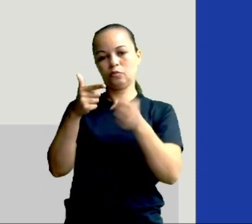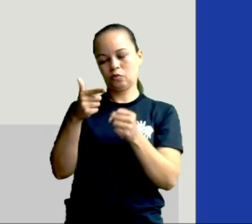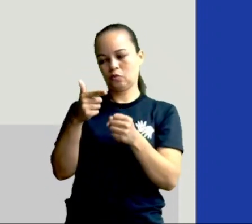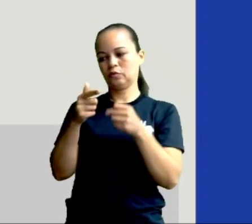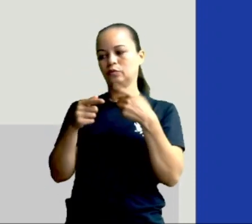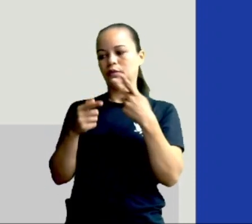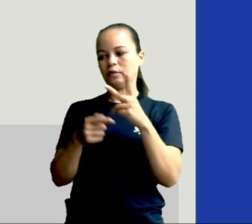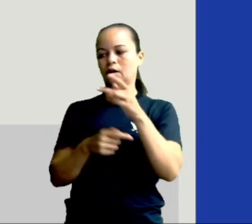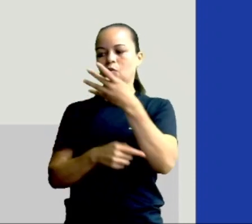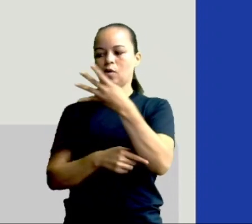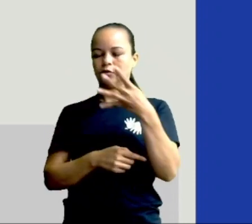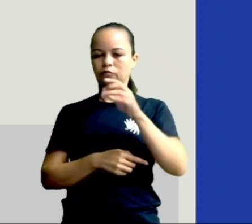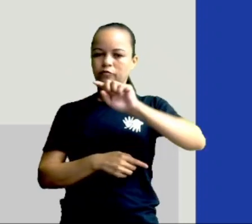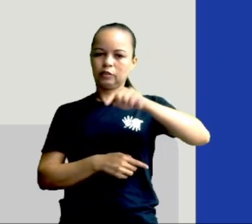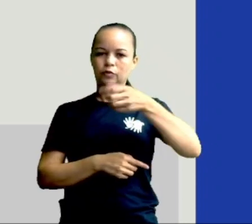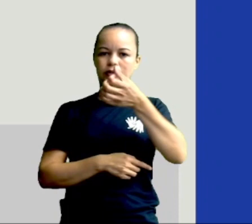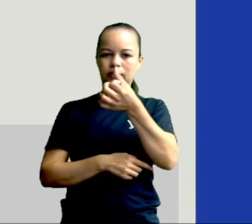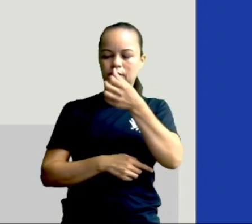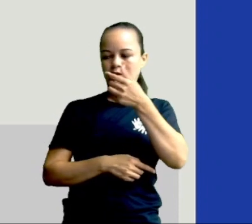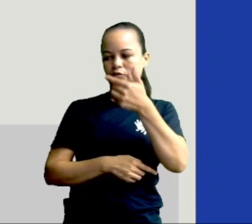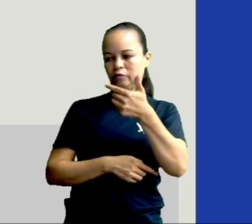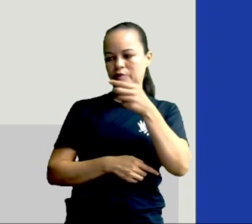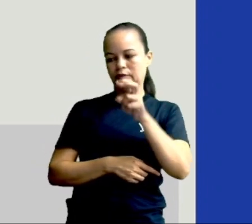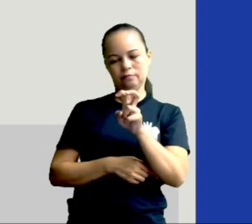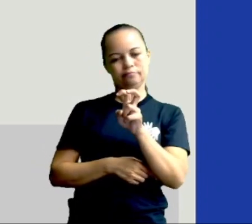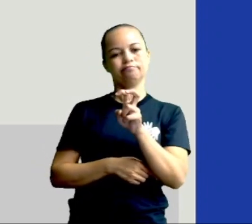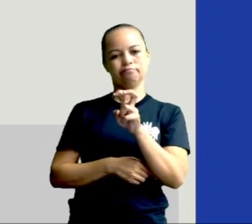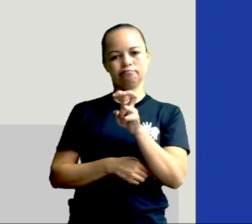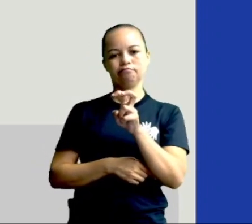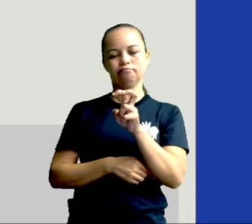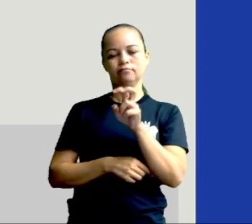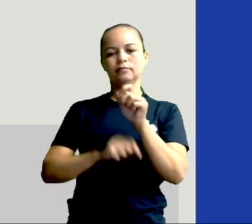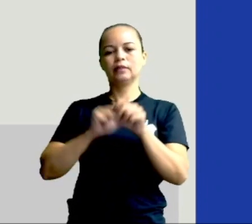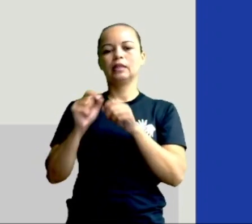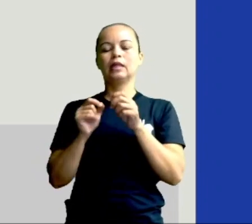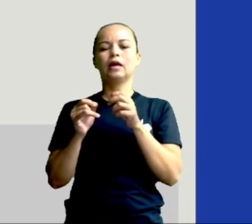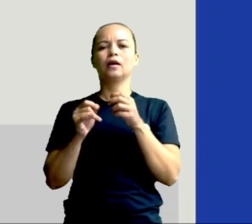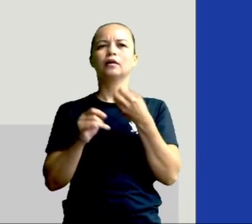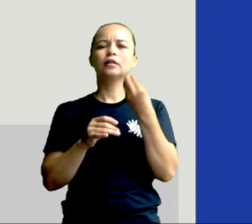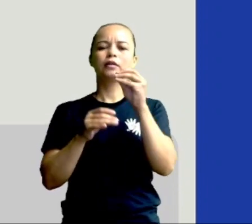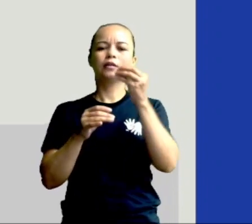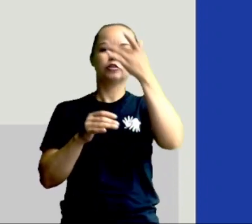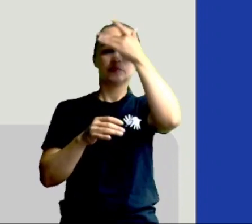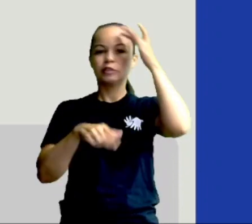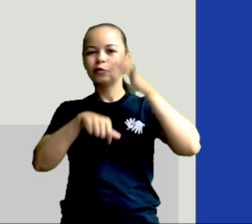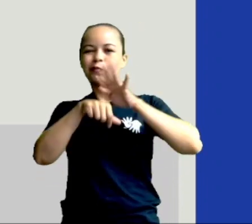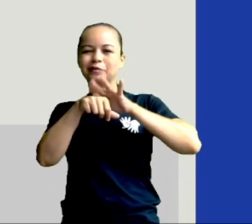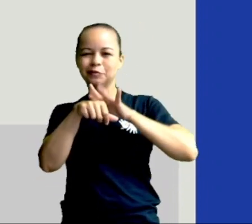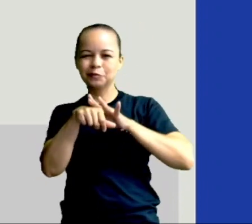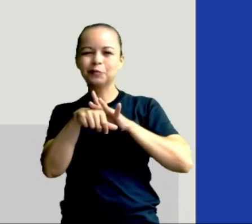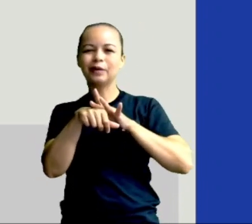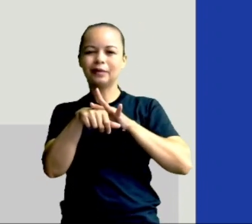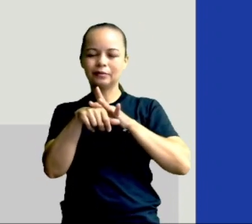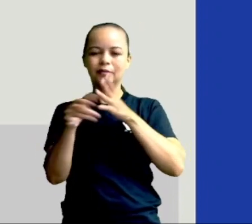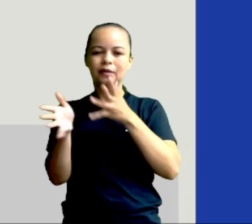44,625. Deu para entender? Então, a média dos casos notificados é